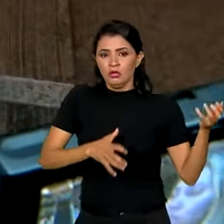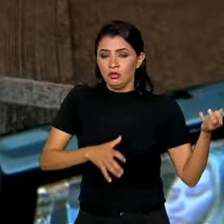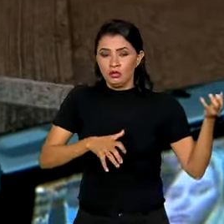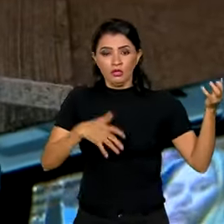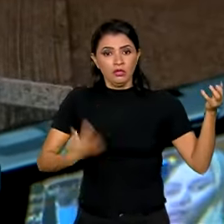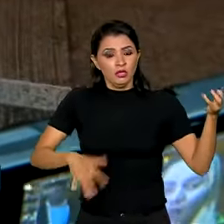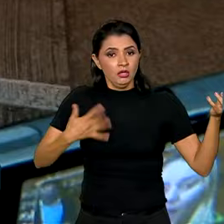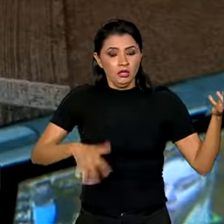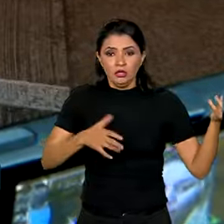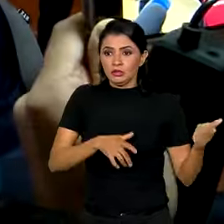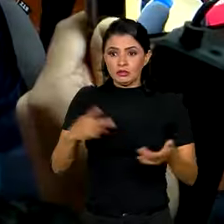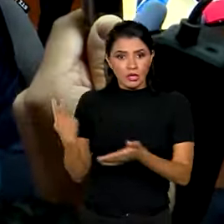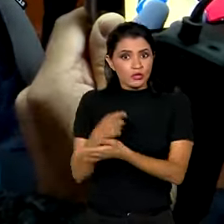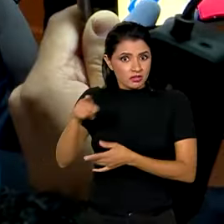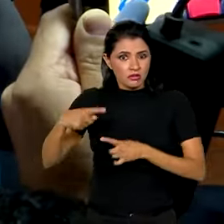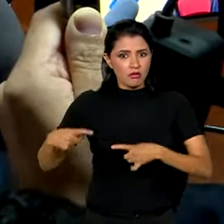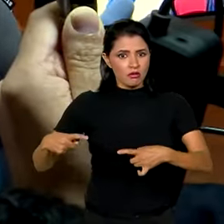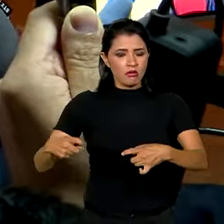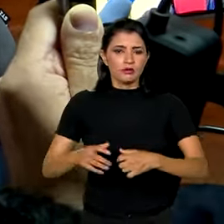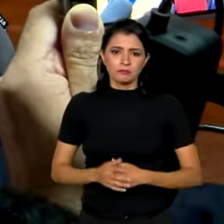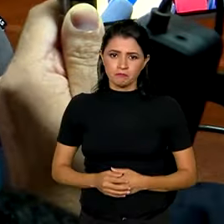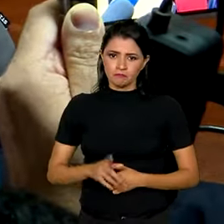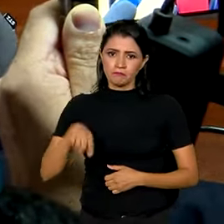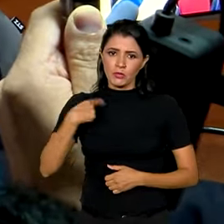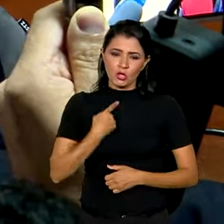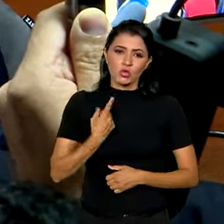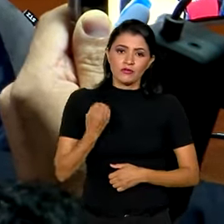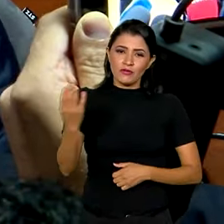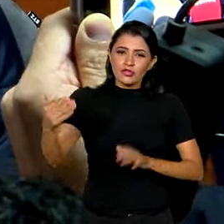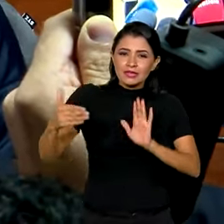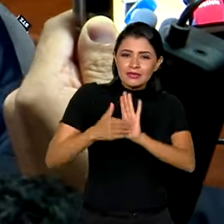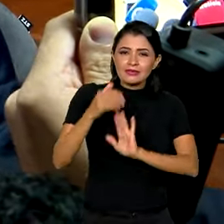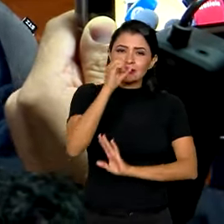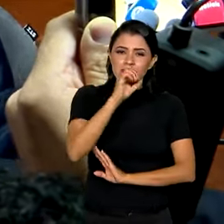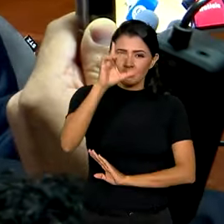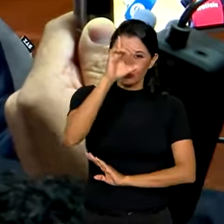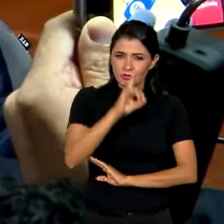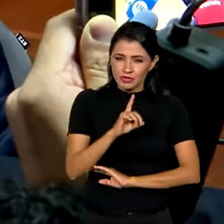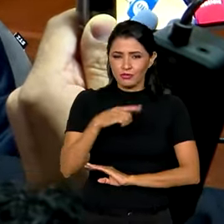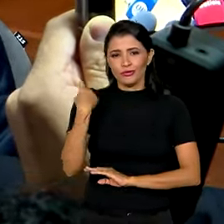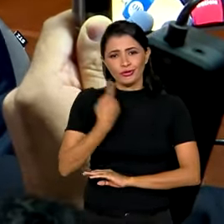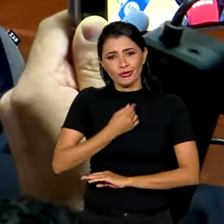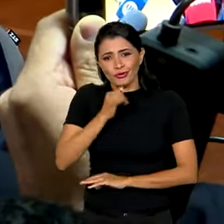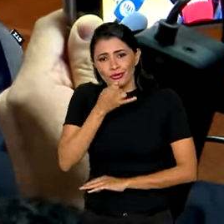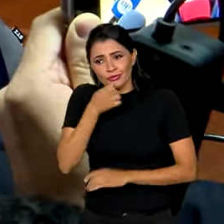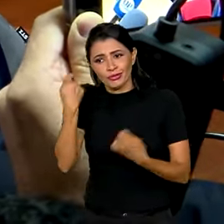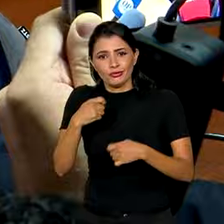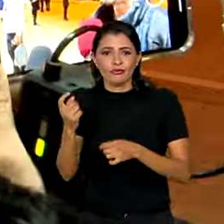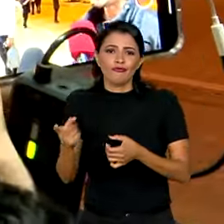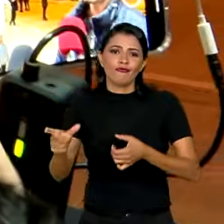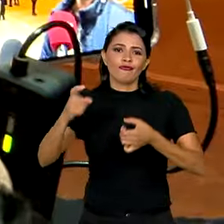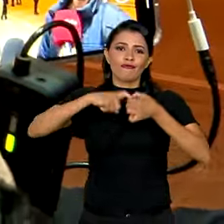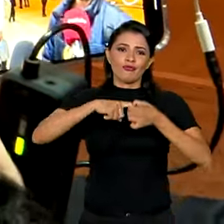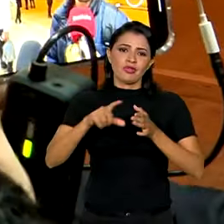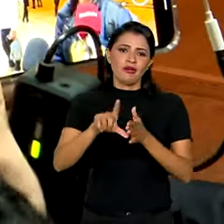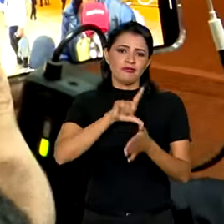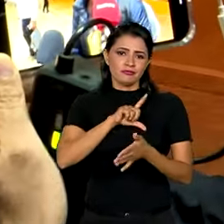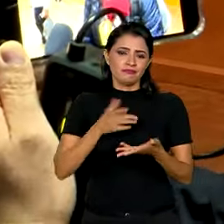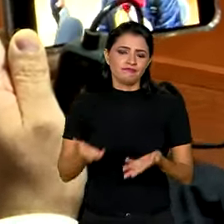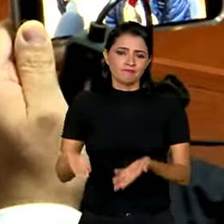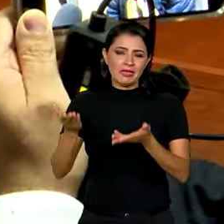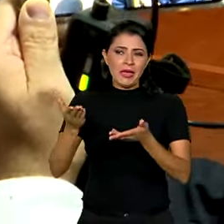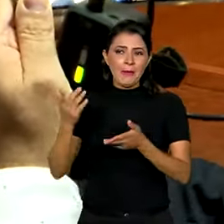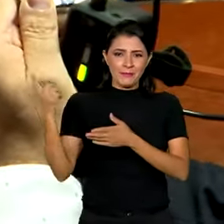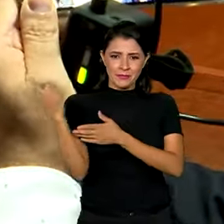o que está acontecendo, que é real. A nossa viagem era até final de semana agora, né? Então, felizmente, tivemos que se recolher antes. Para sair de lá, né, foi um